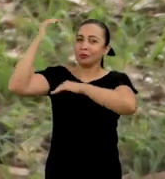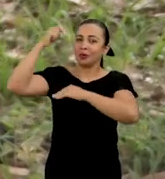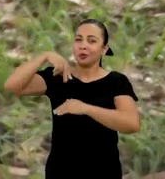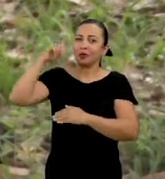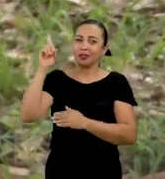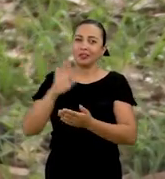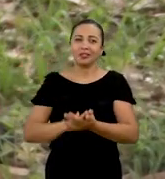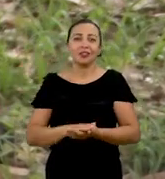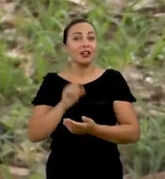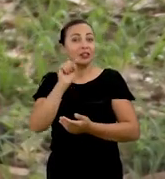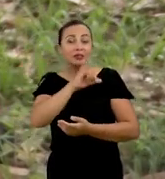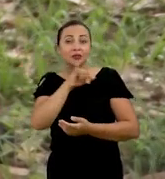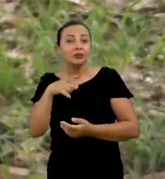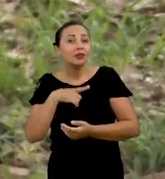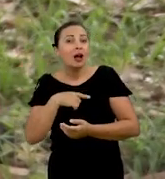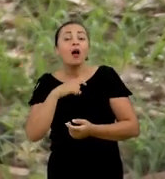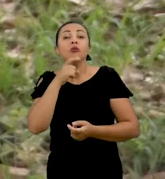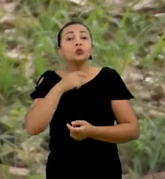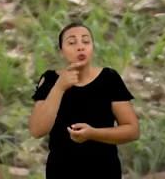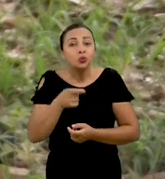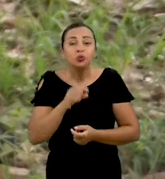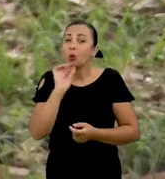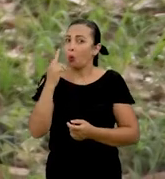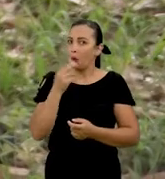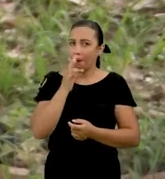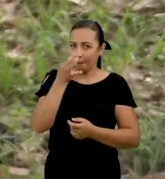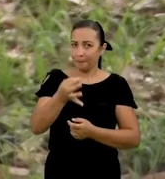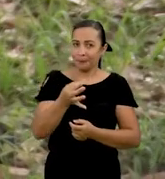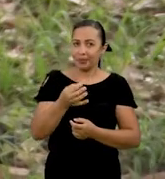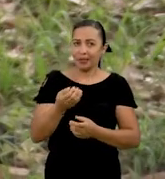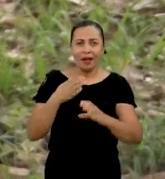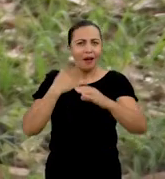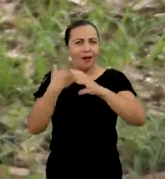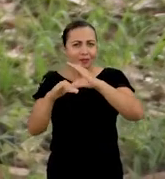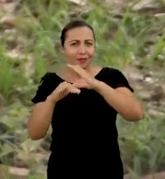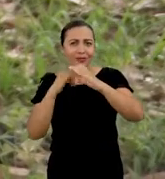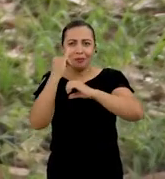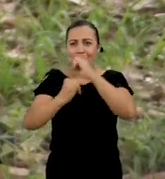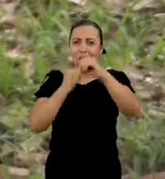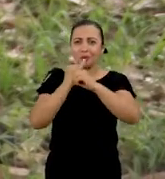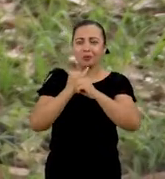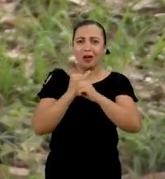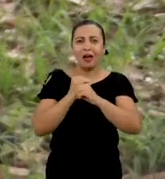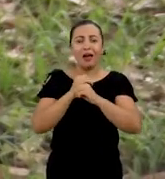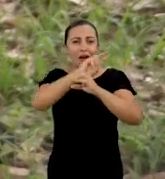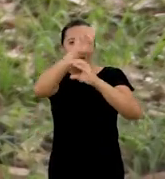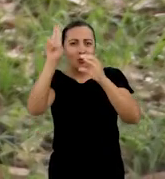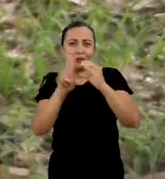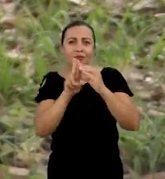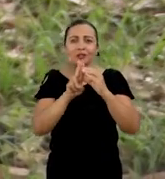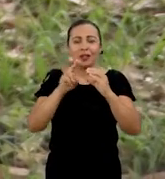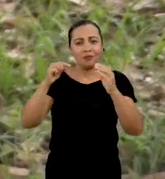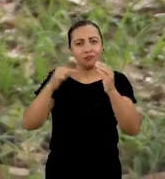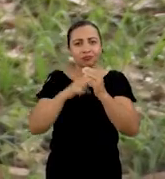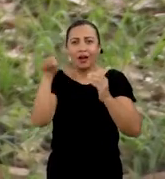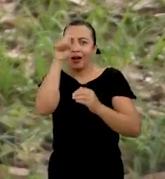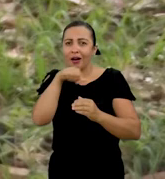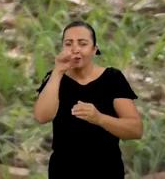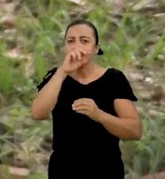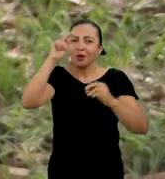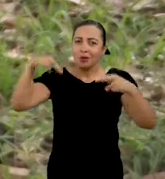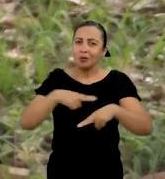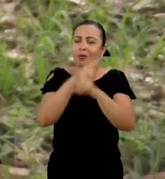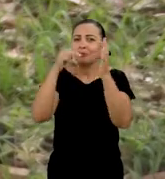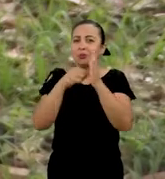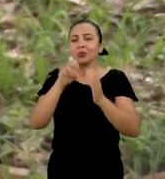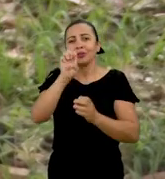de ensino superior do Nordeste e se você tem alguma dúvida ou sugestão envia para o nosso e-mail Universe encia arroba